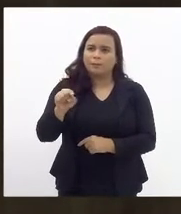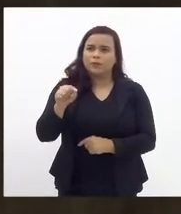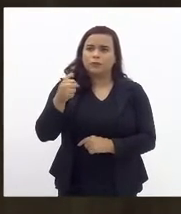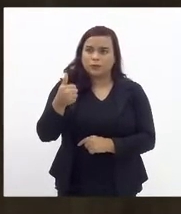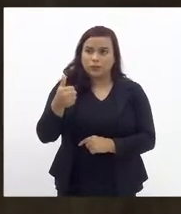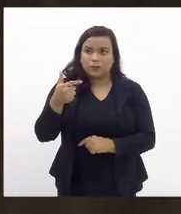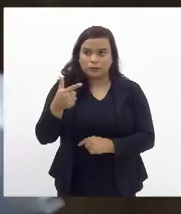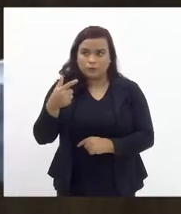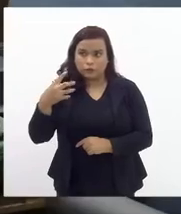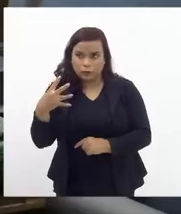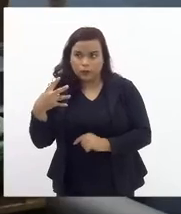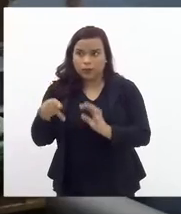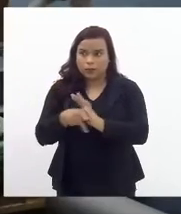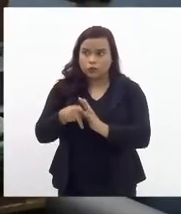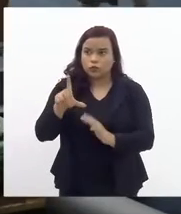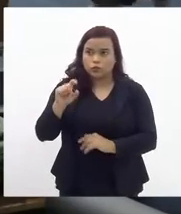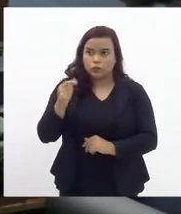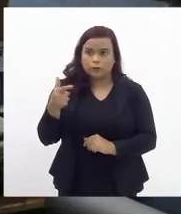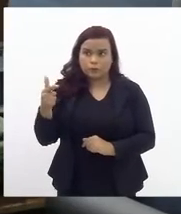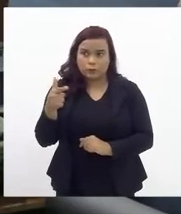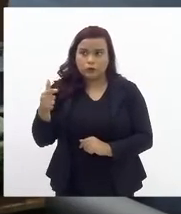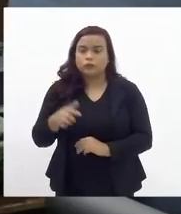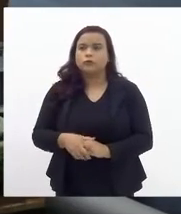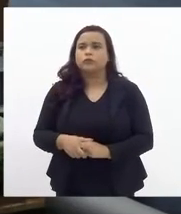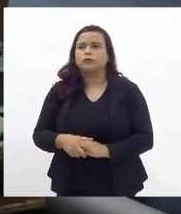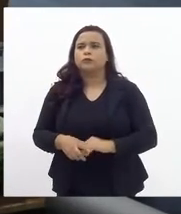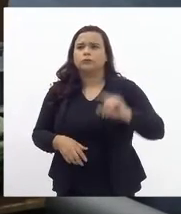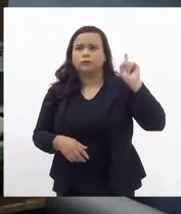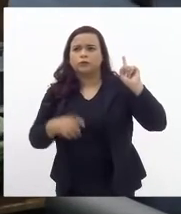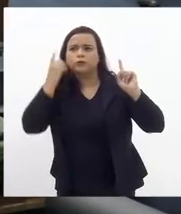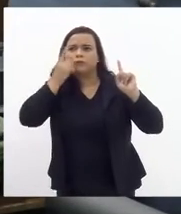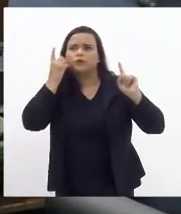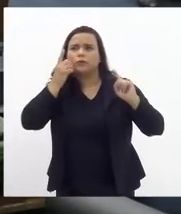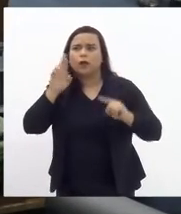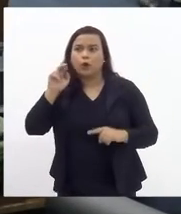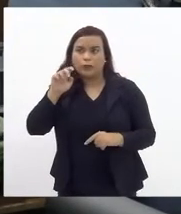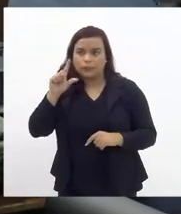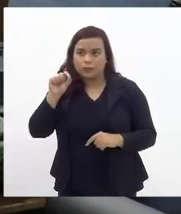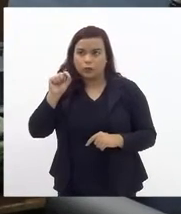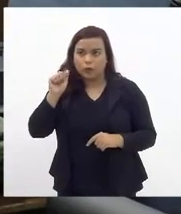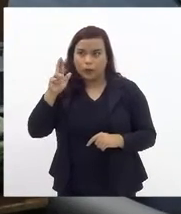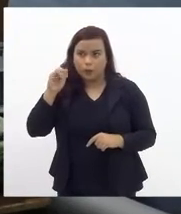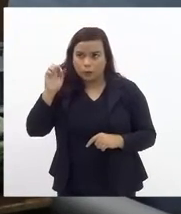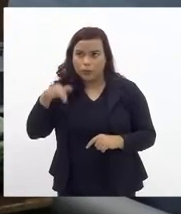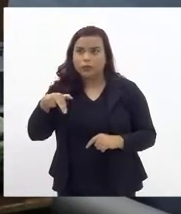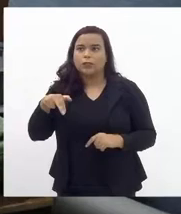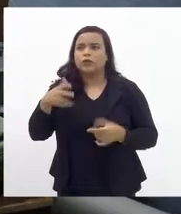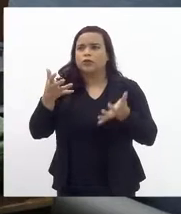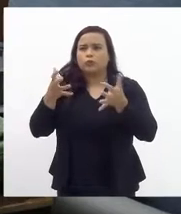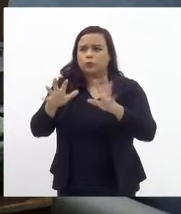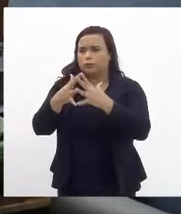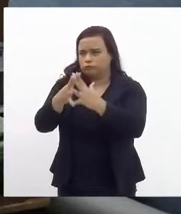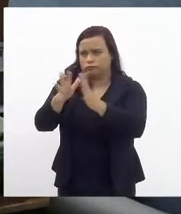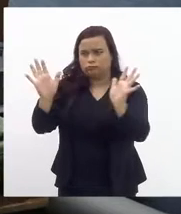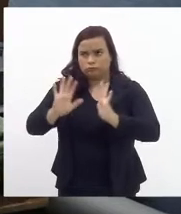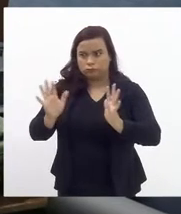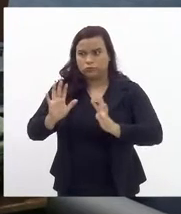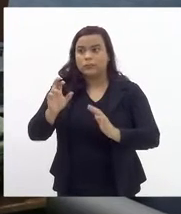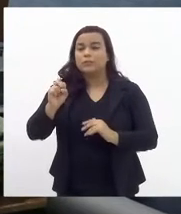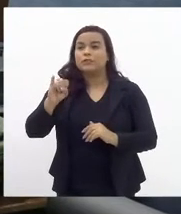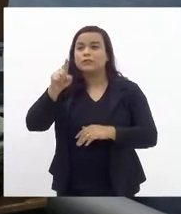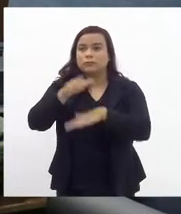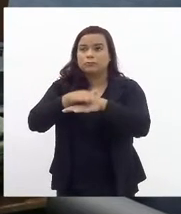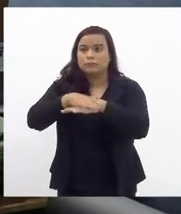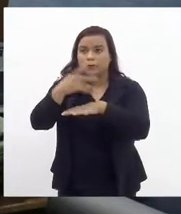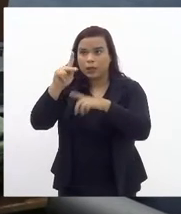2022. Deputado Rodrigo Amorim. É só para quando, sem querer atrapalhar o curso da sua presidência, mas quando a senhora puder, ou no